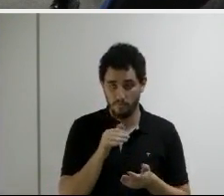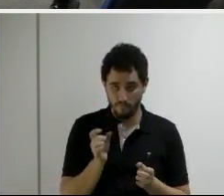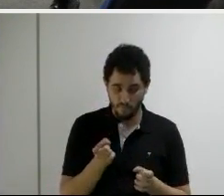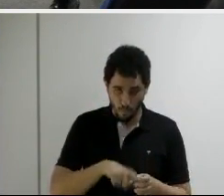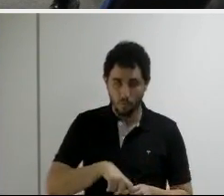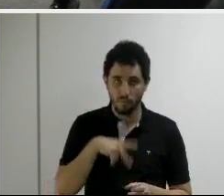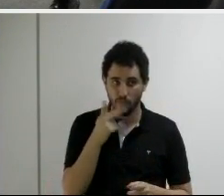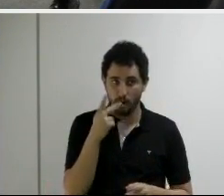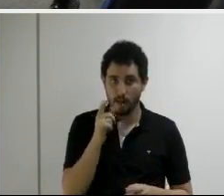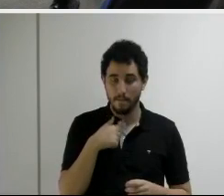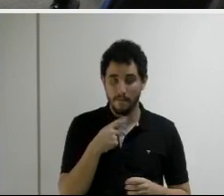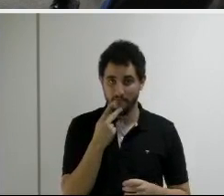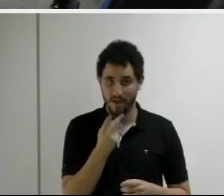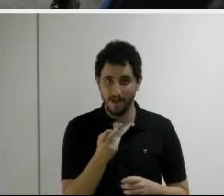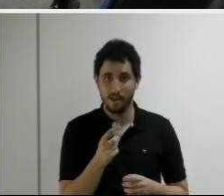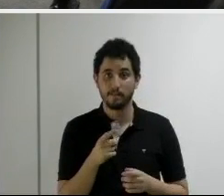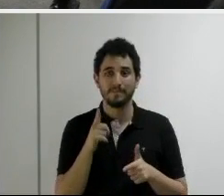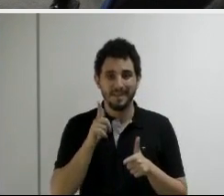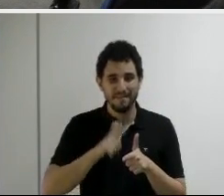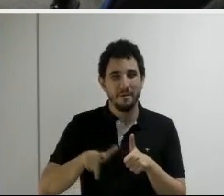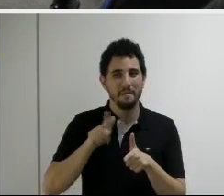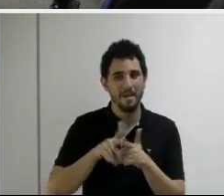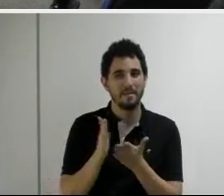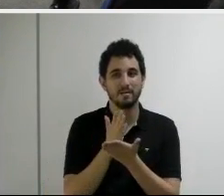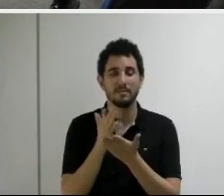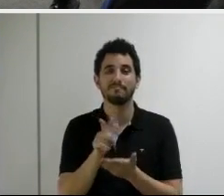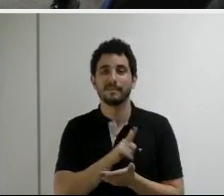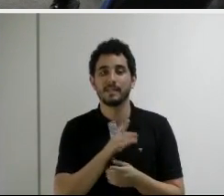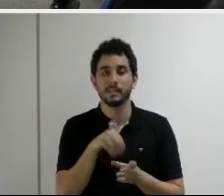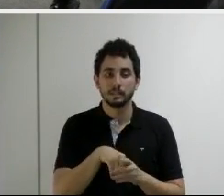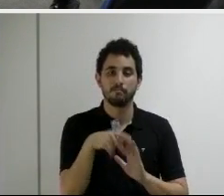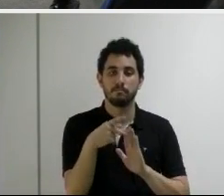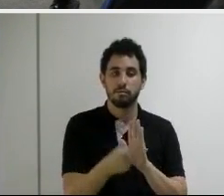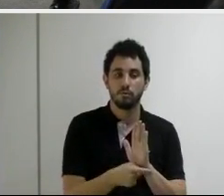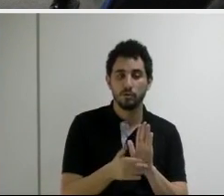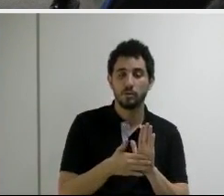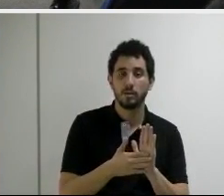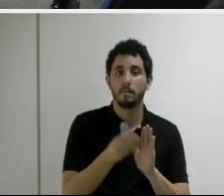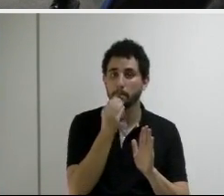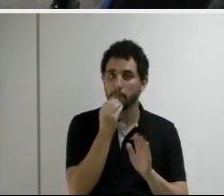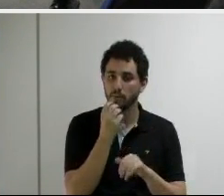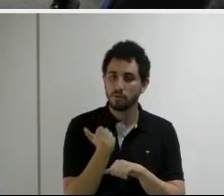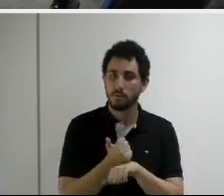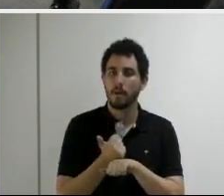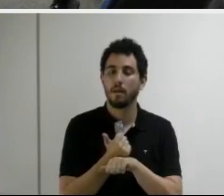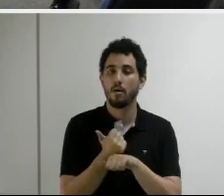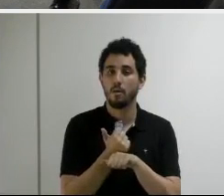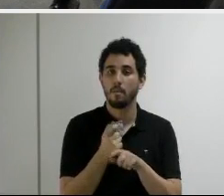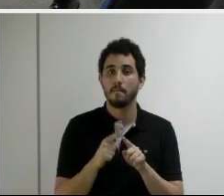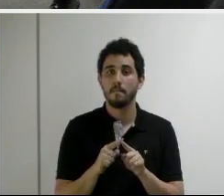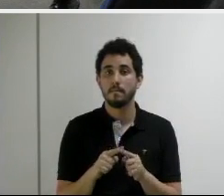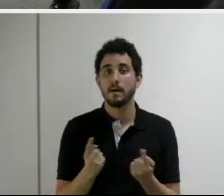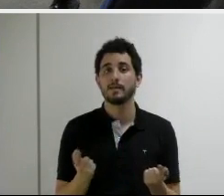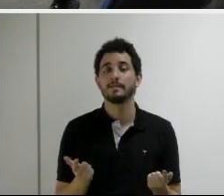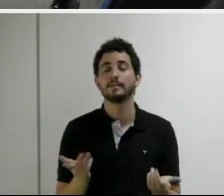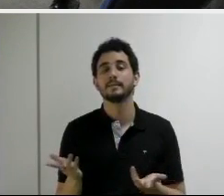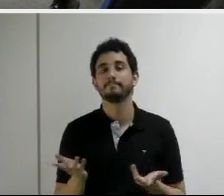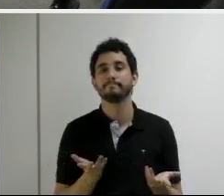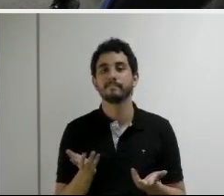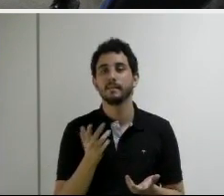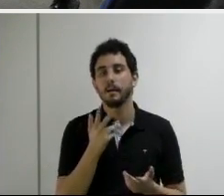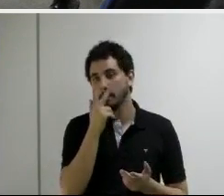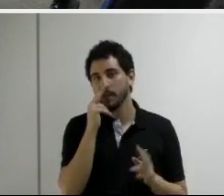que são problemas que nós temos no projeto, que poderia estar melhor, mas, como